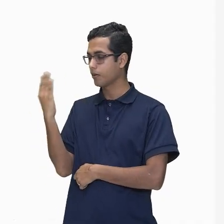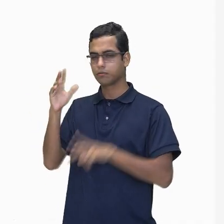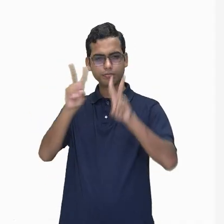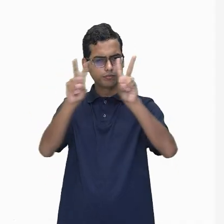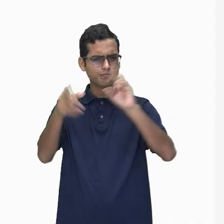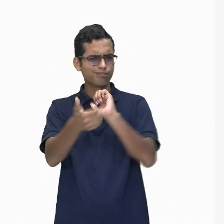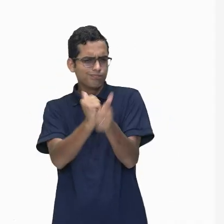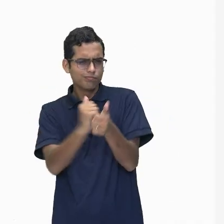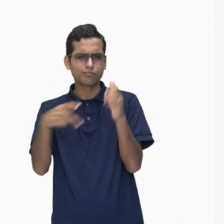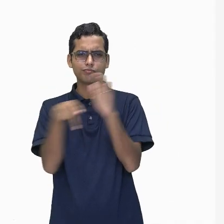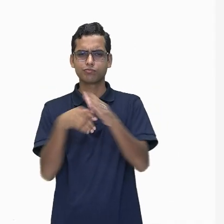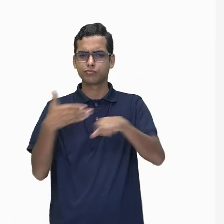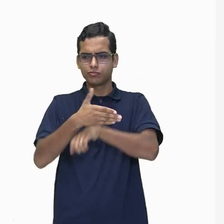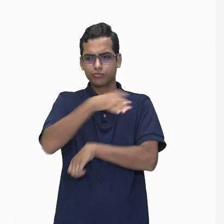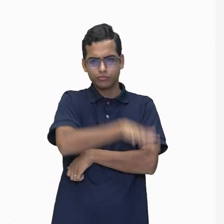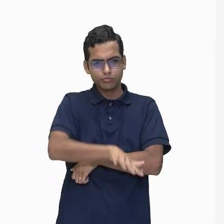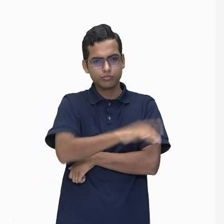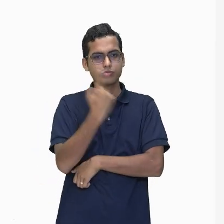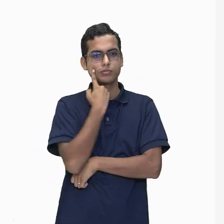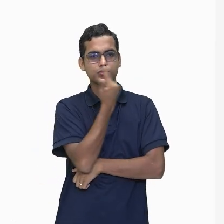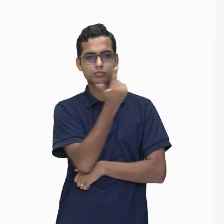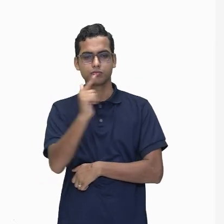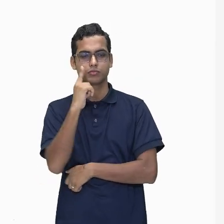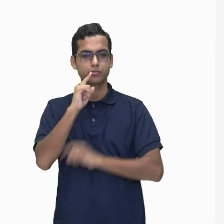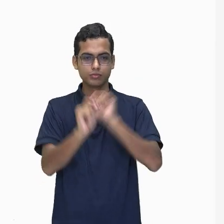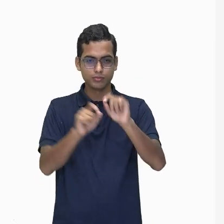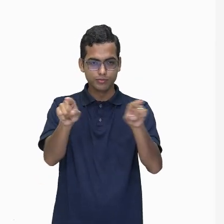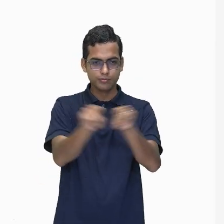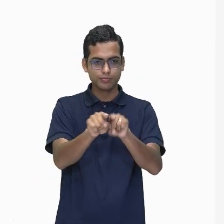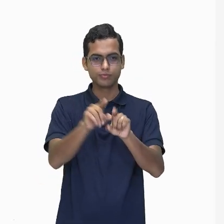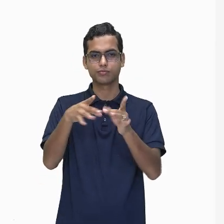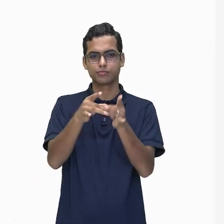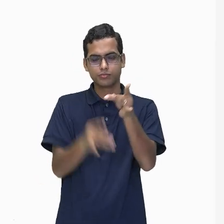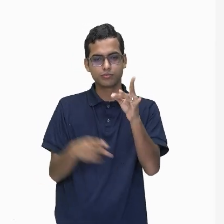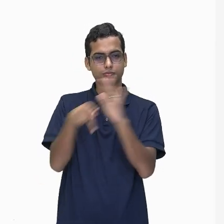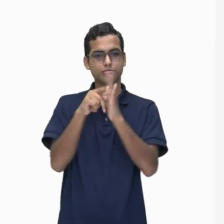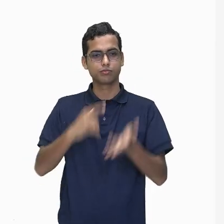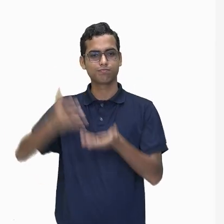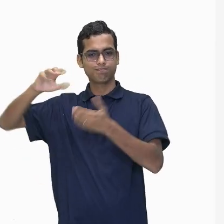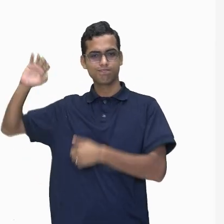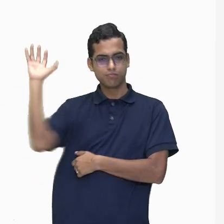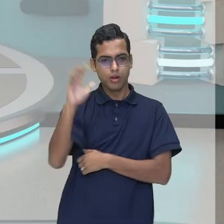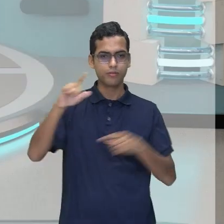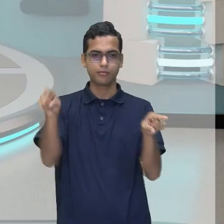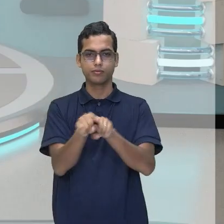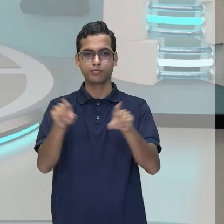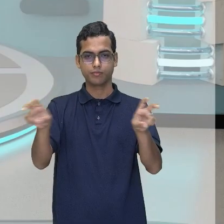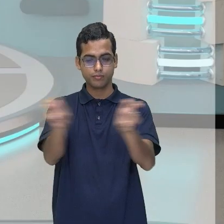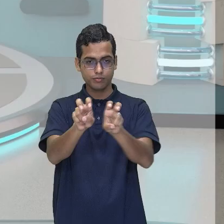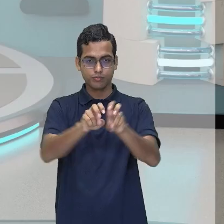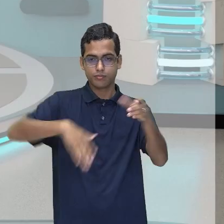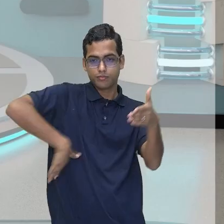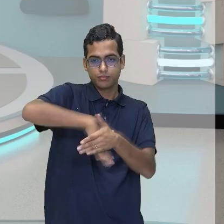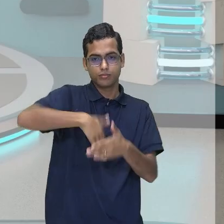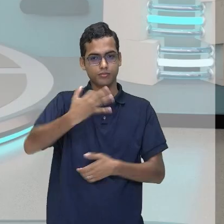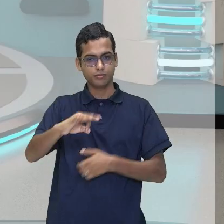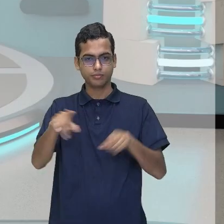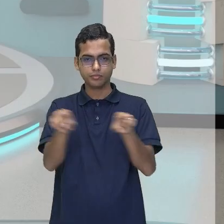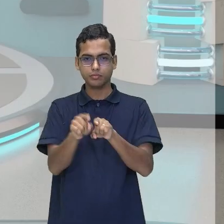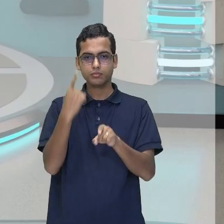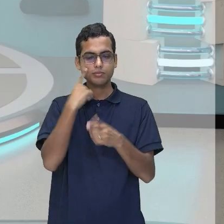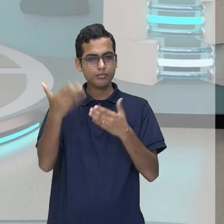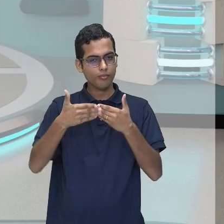conhecimento esportes de invasão, detalhamento, handball, futsal. Vamos lá pessoal,